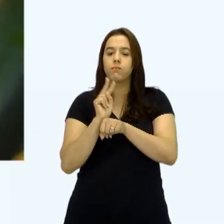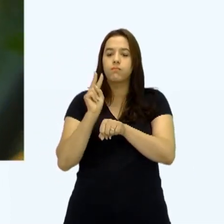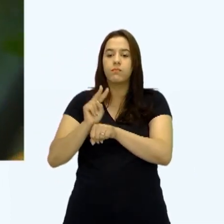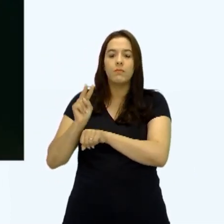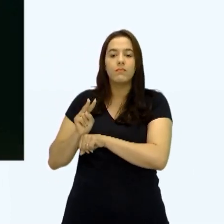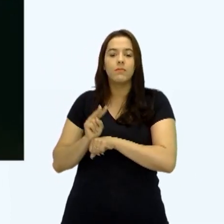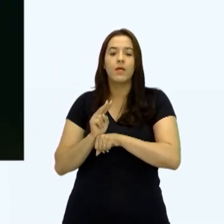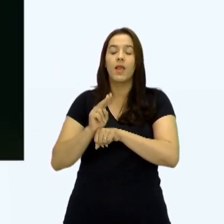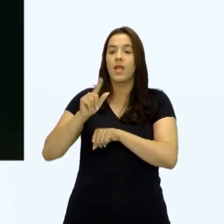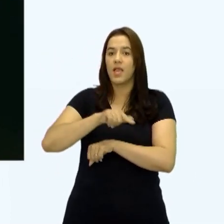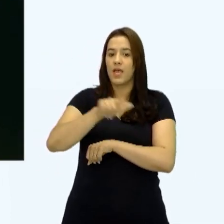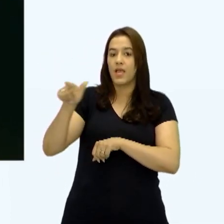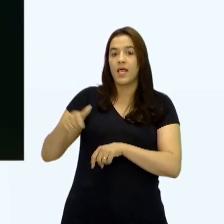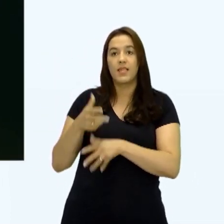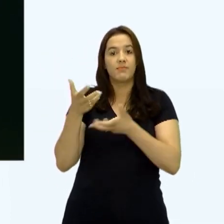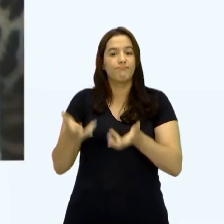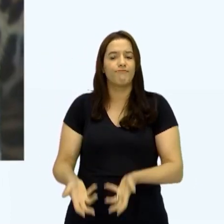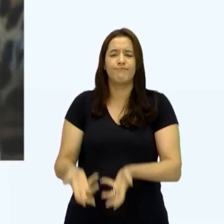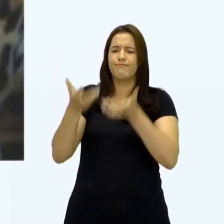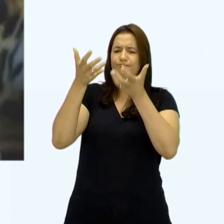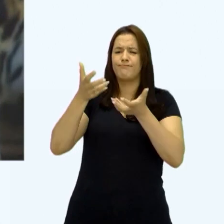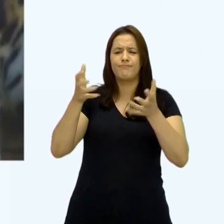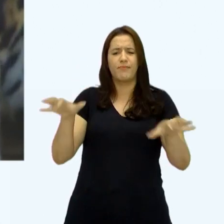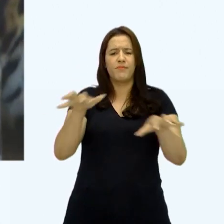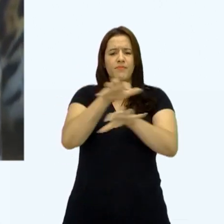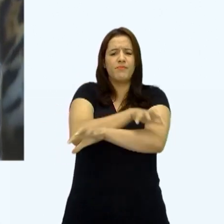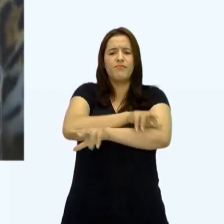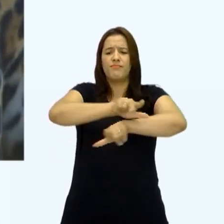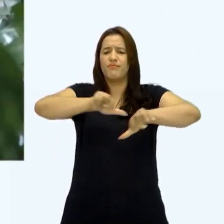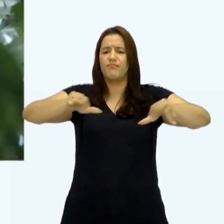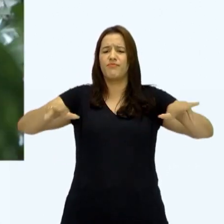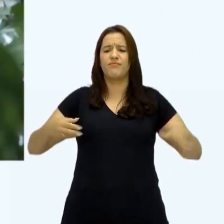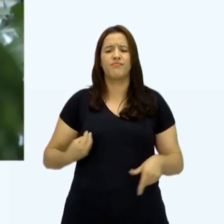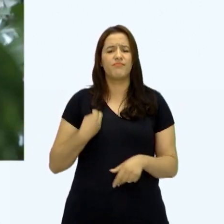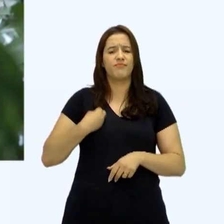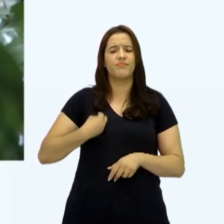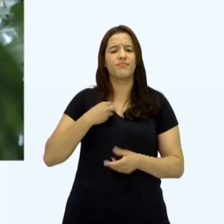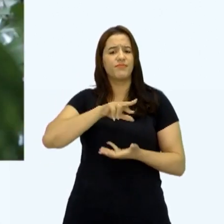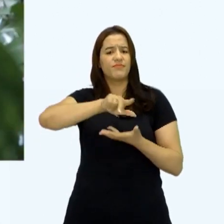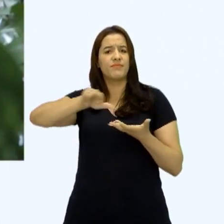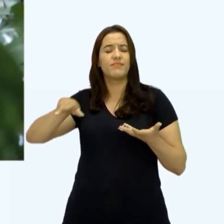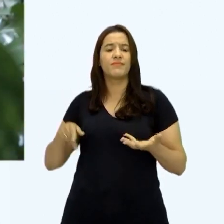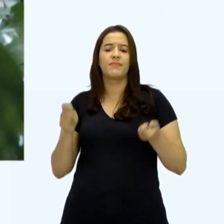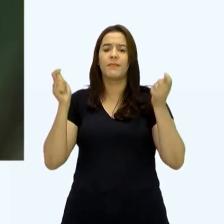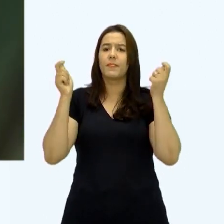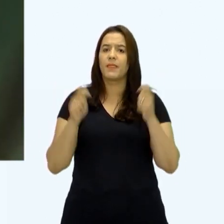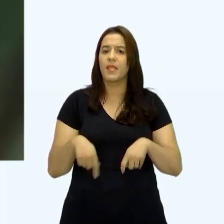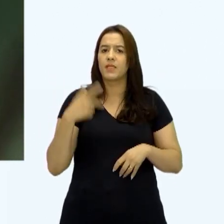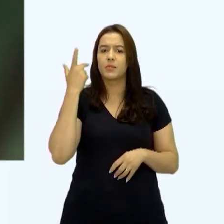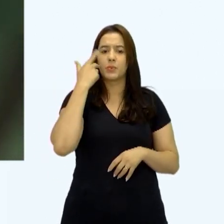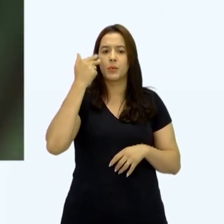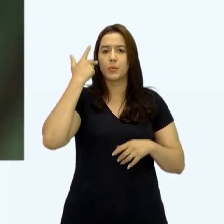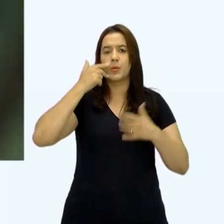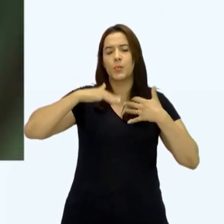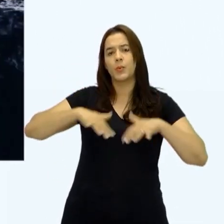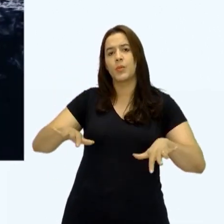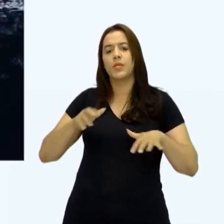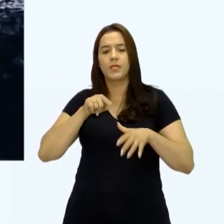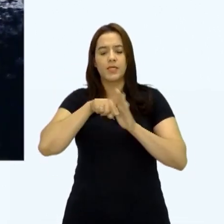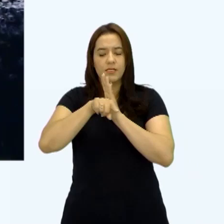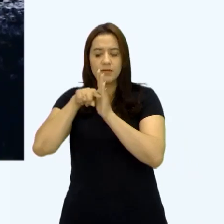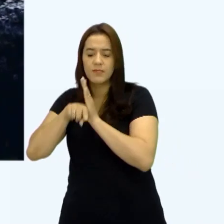ecológicas, se tornam santuários da biodiversidade, espaços para a manutenção dos ecossistemas naturais e locais de